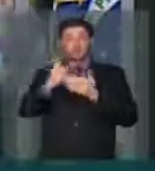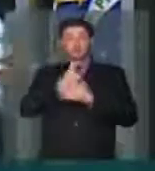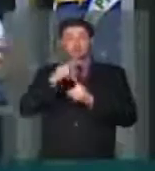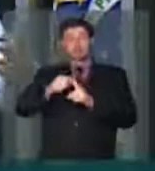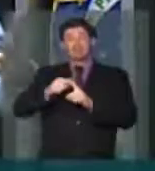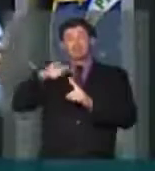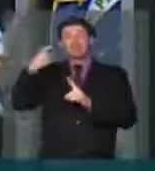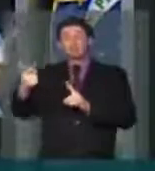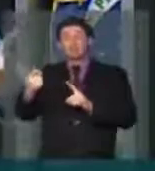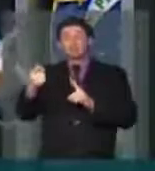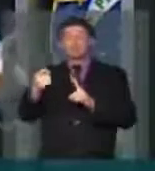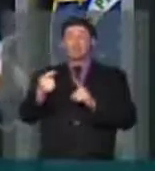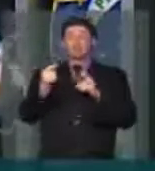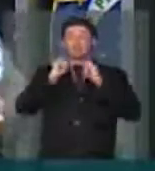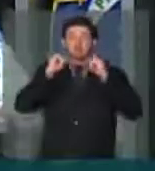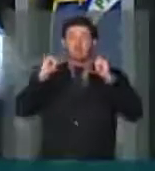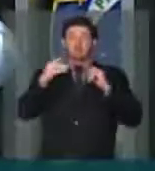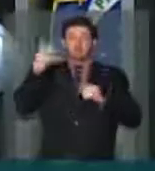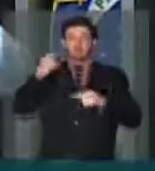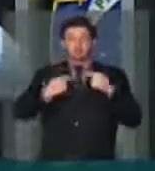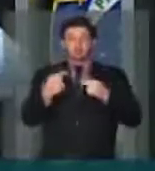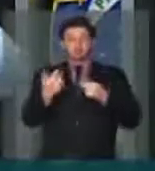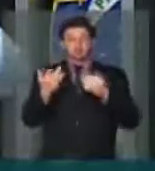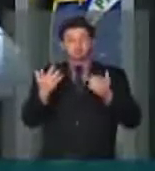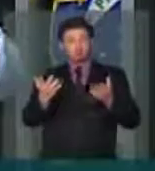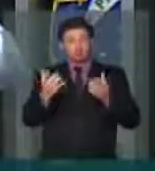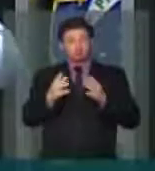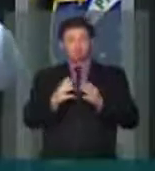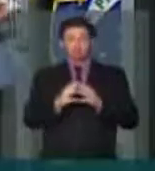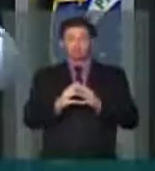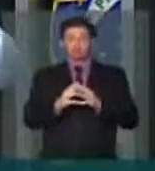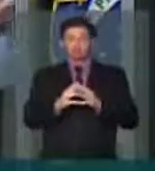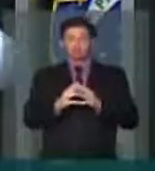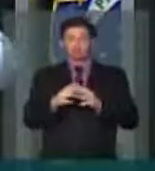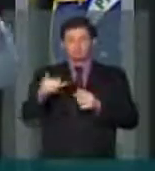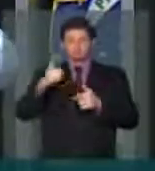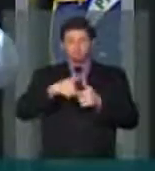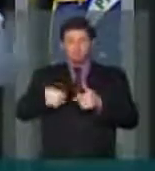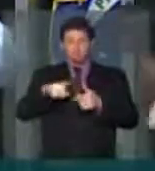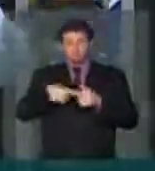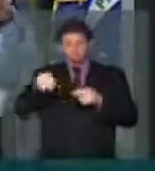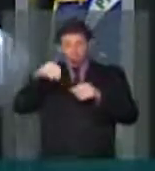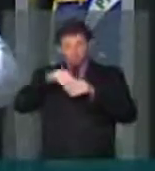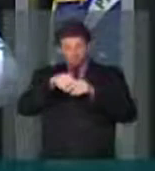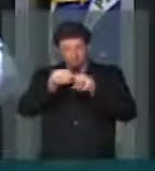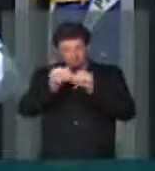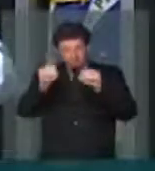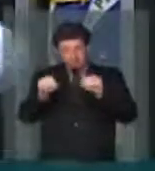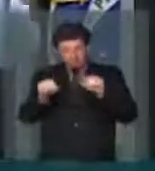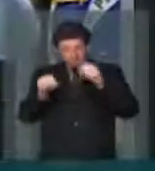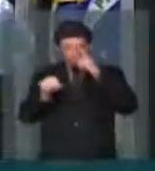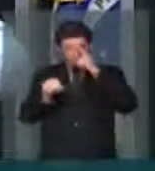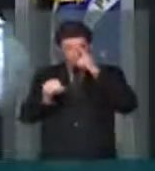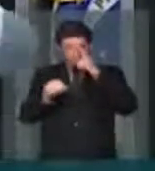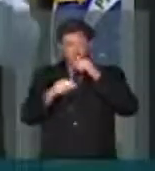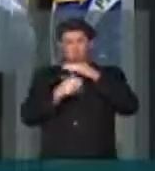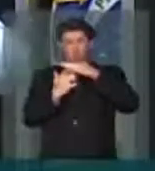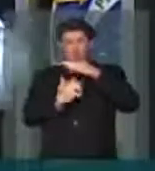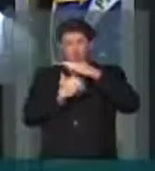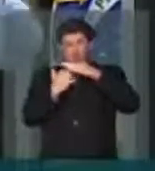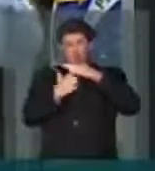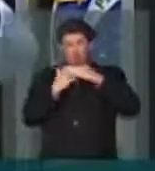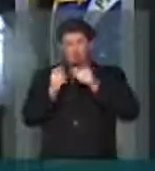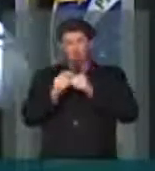pós-campanha, pós-eleitoral. Portanto, o defeito não está no sistema. As empresas